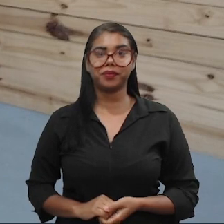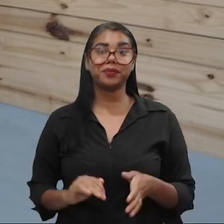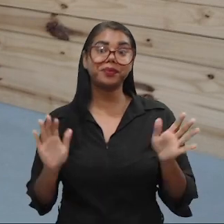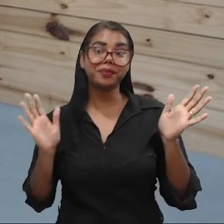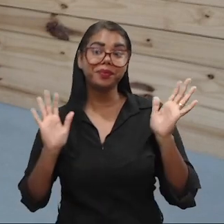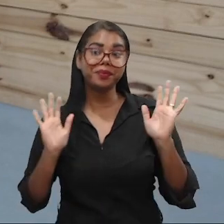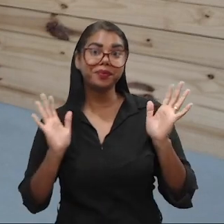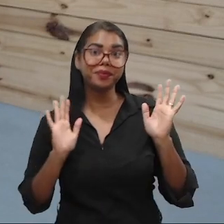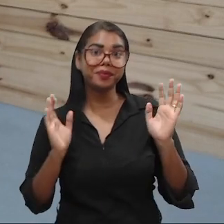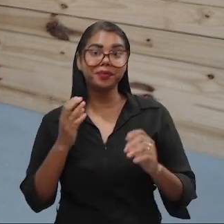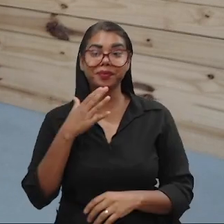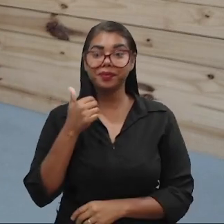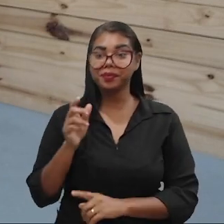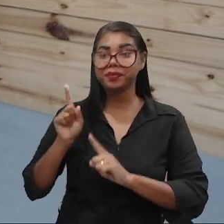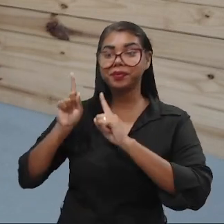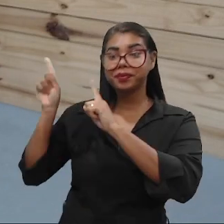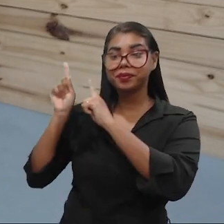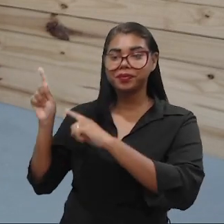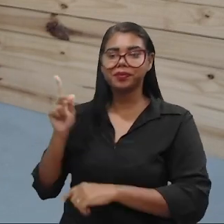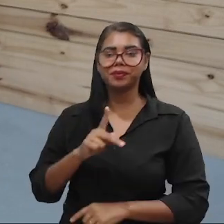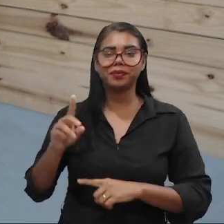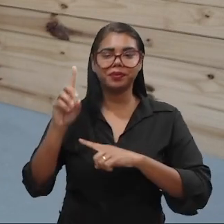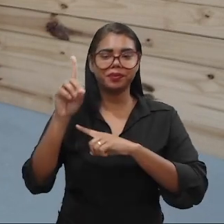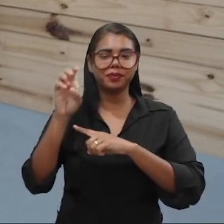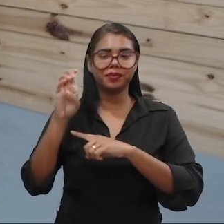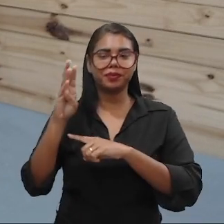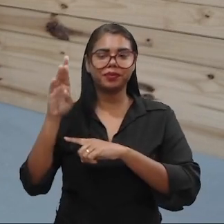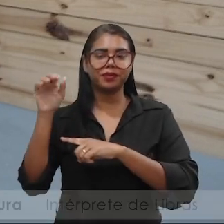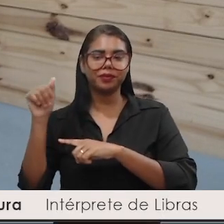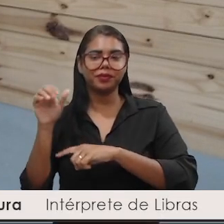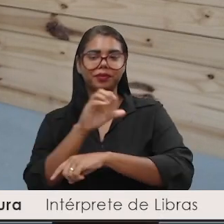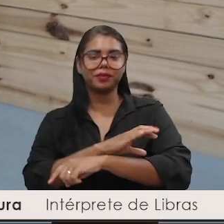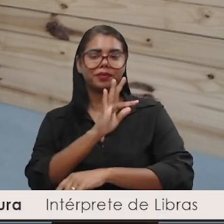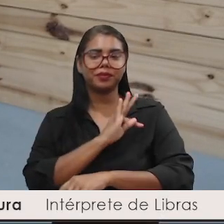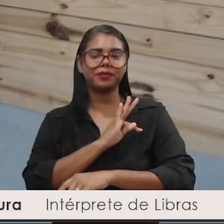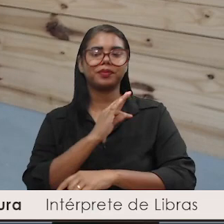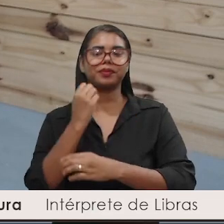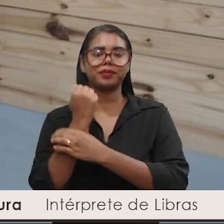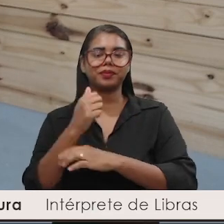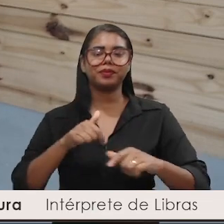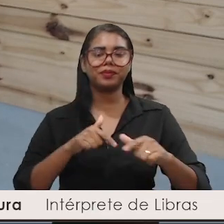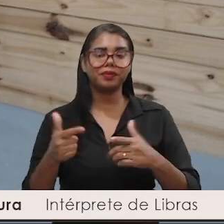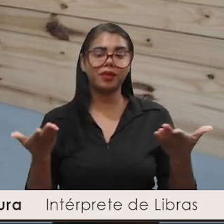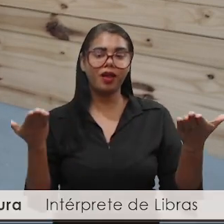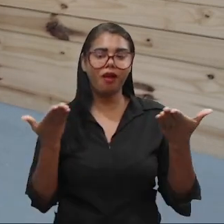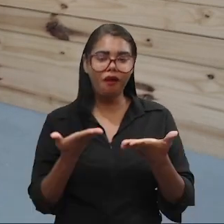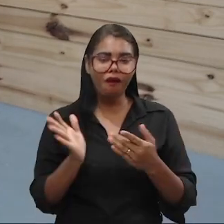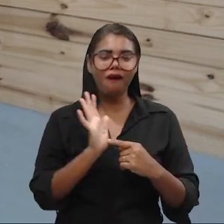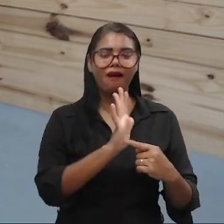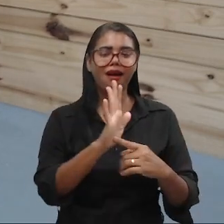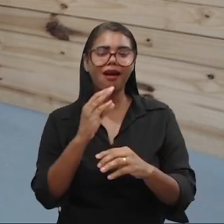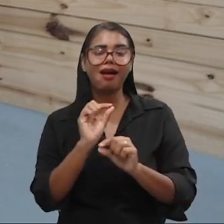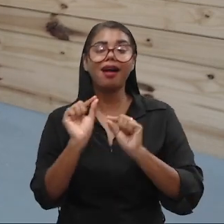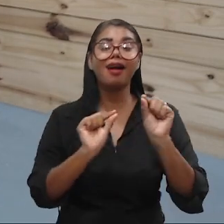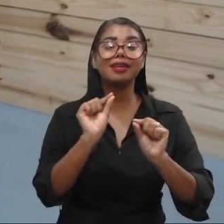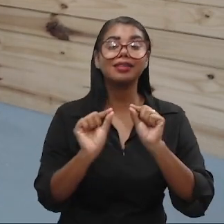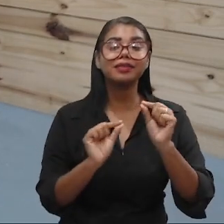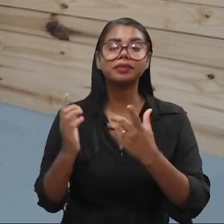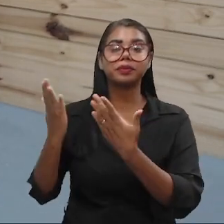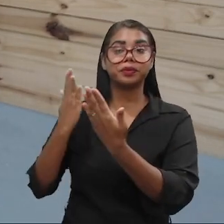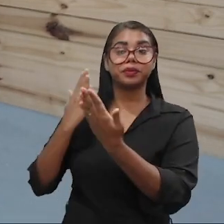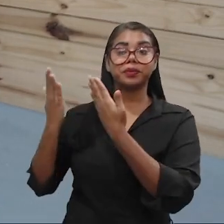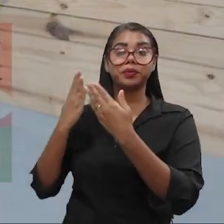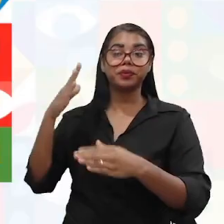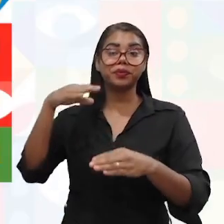Olá pessoal tudo bem professora Débora Santos do curso técnico em segurança do trabalho hoje nós estamos trabalhando a psicologia